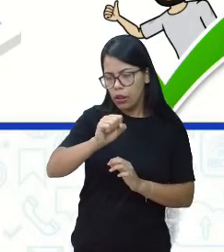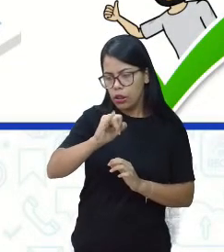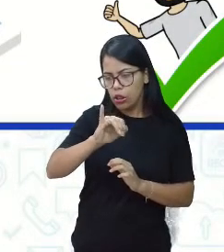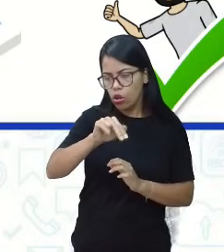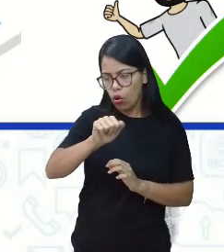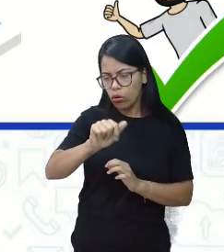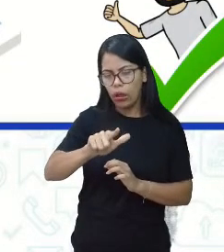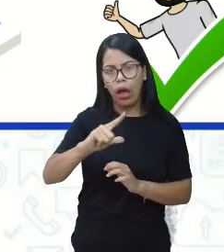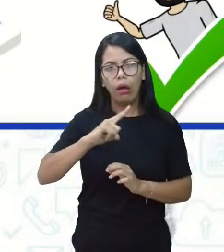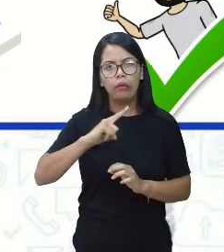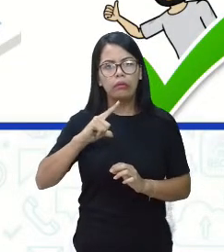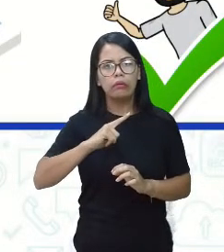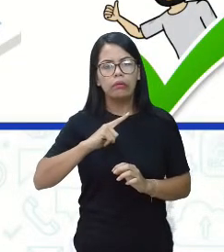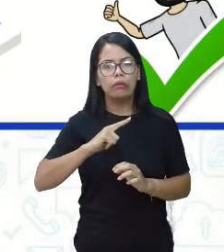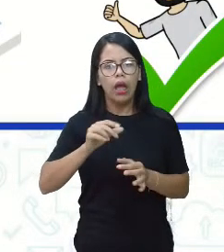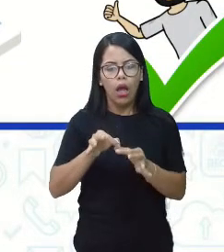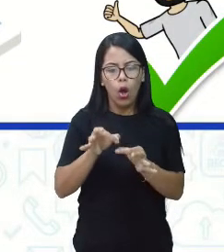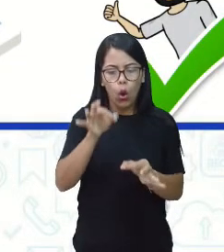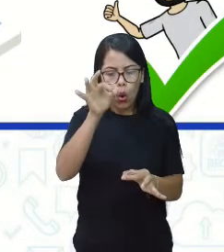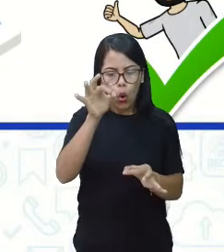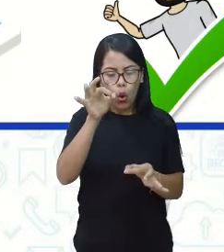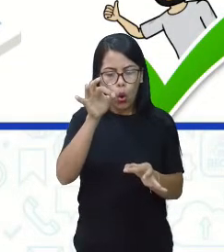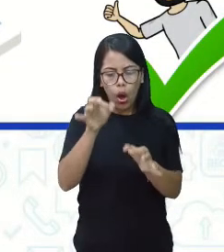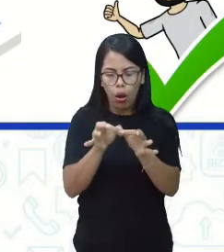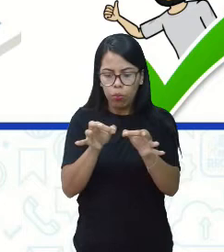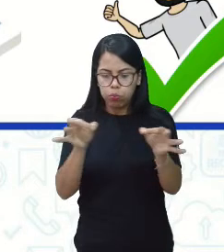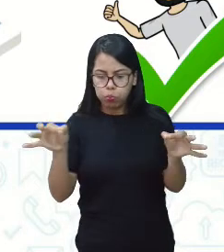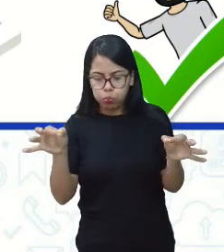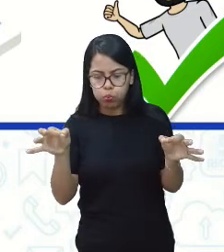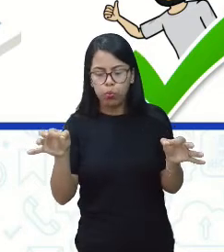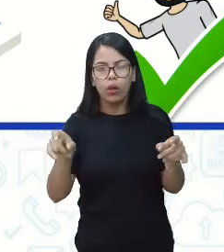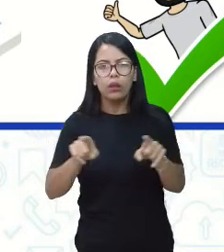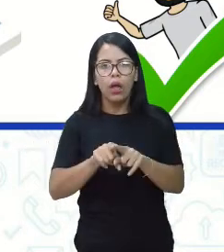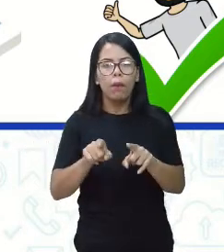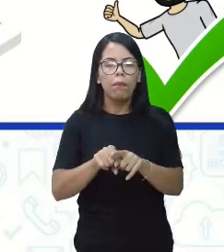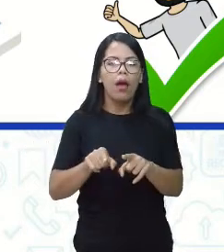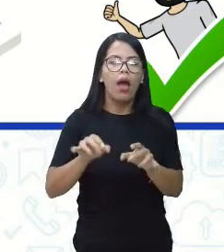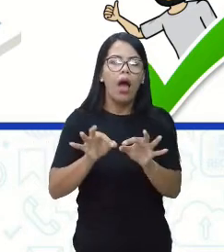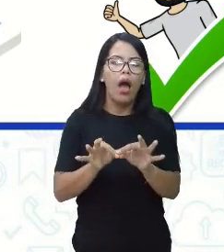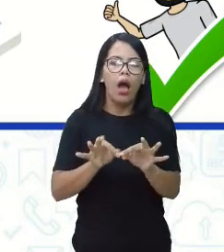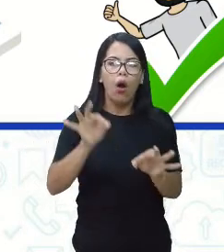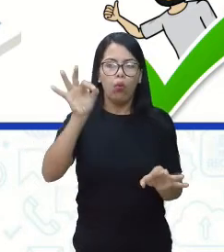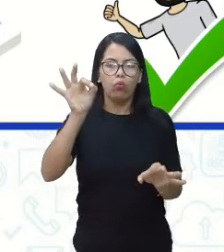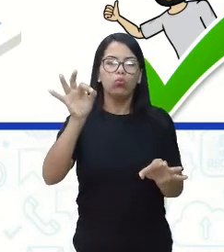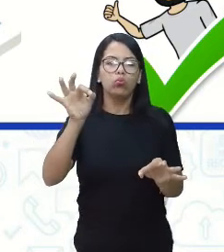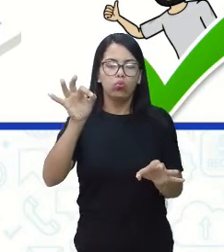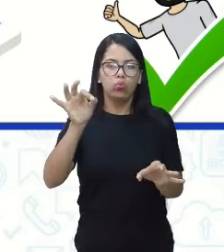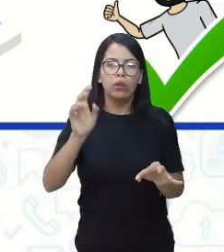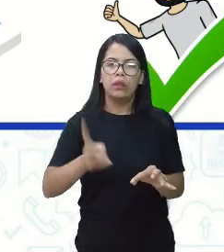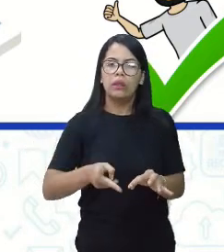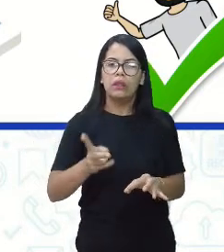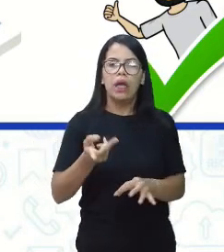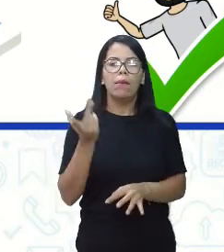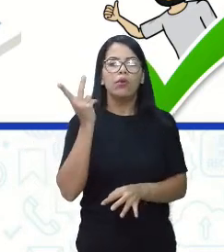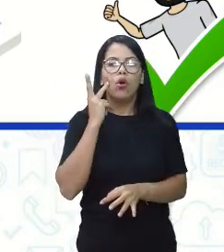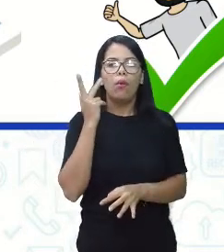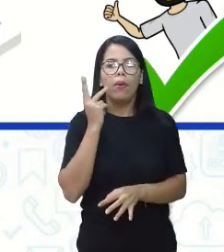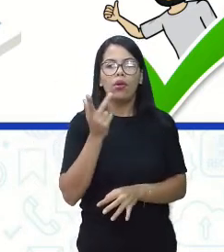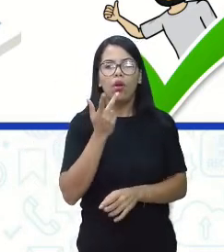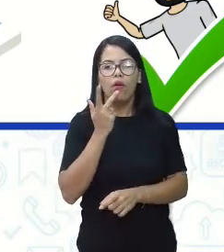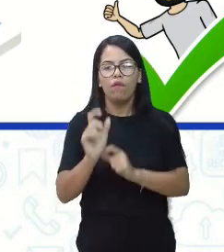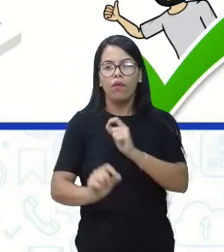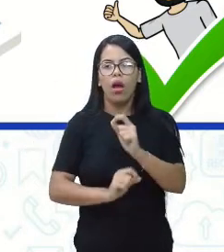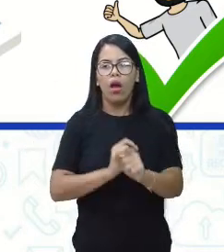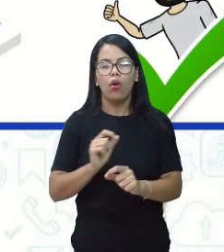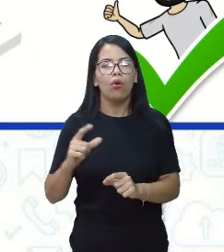apresentam aí o comprimento, a largura e a altura, certo? Eu sempre costumo dizer que essa questão